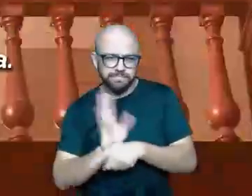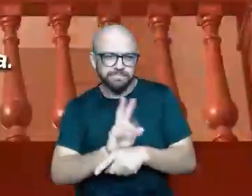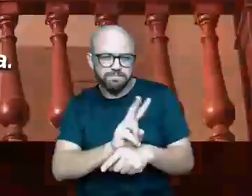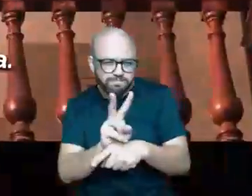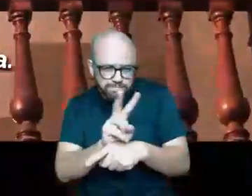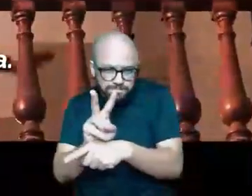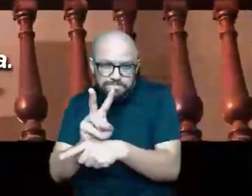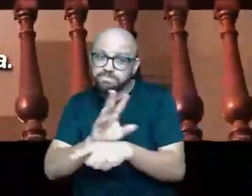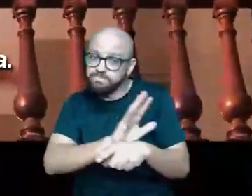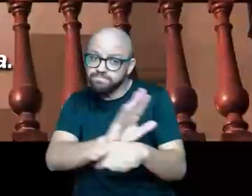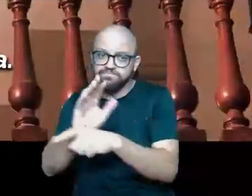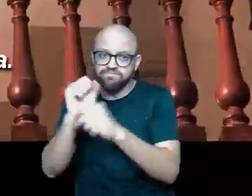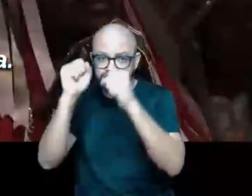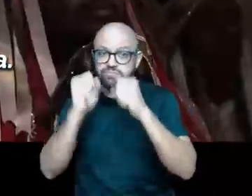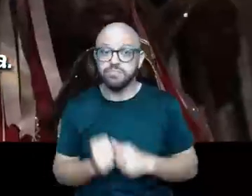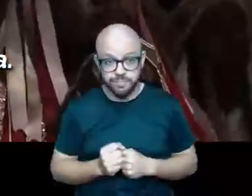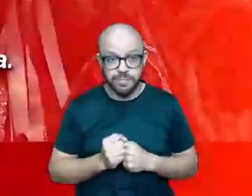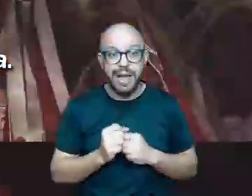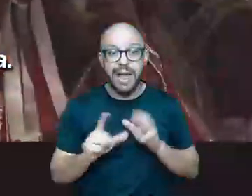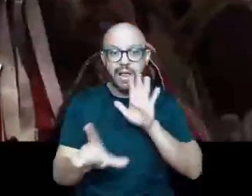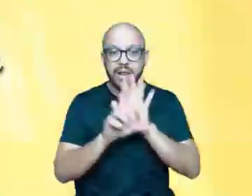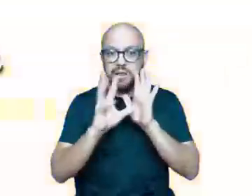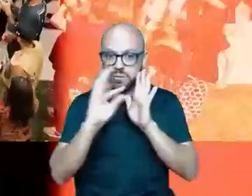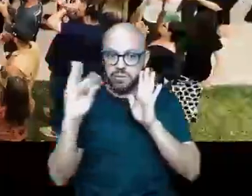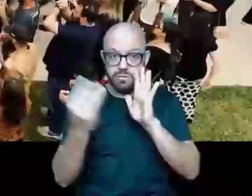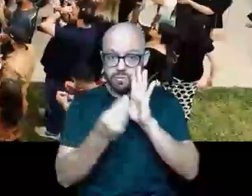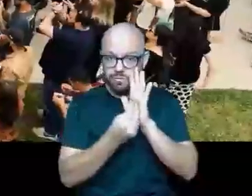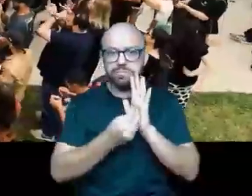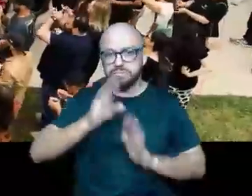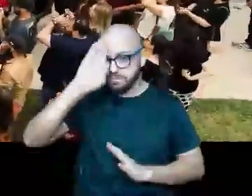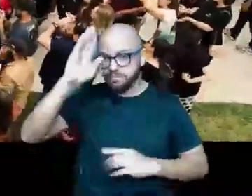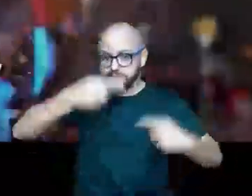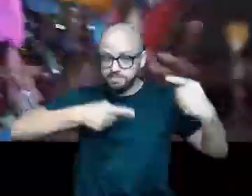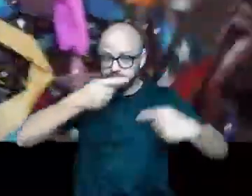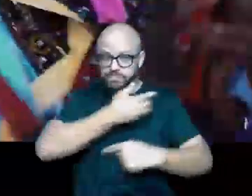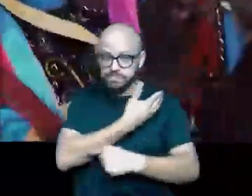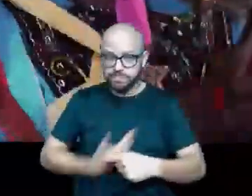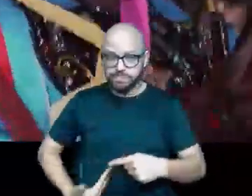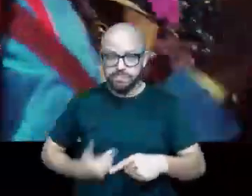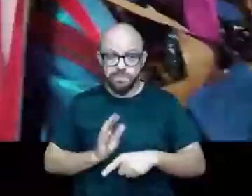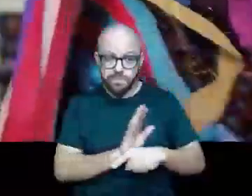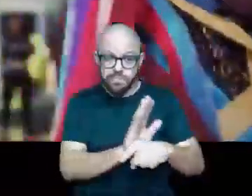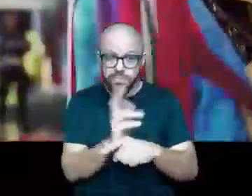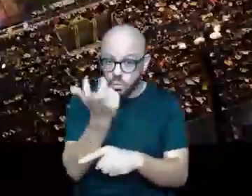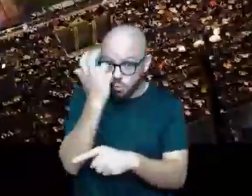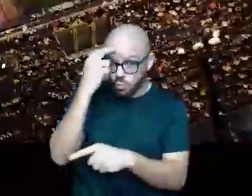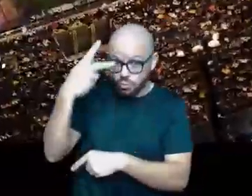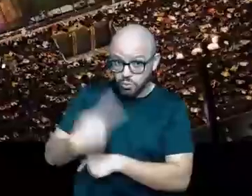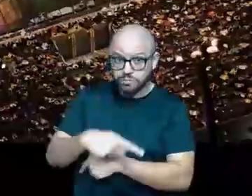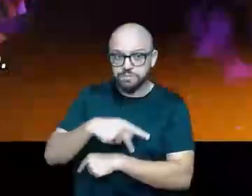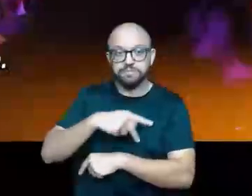democracia, deve ser defendida e fortalecida. Essa é a função da Lei Rouanet, a principal política pública